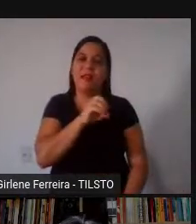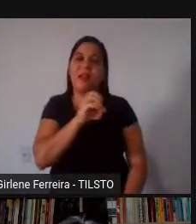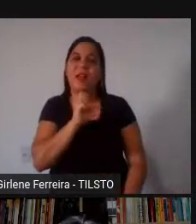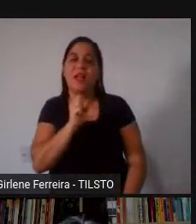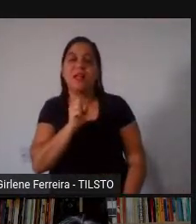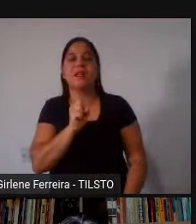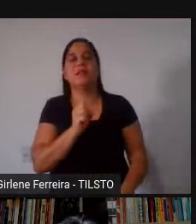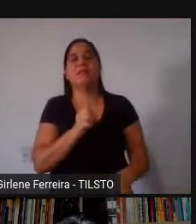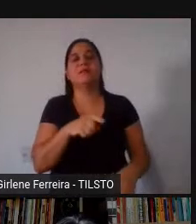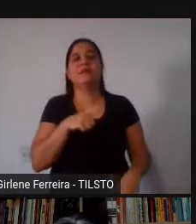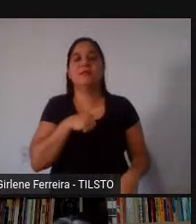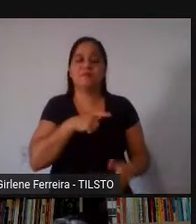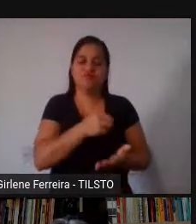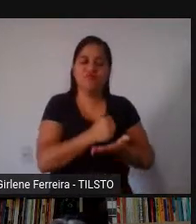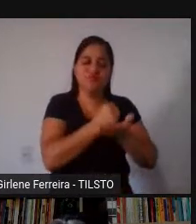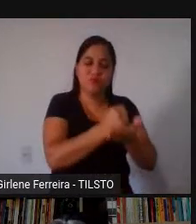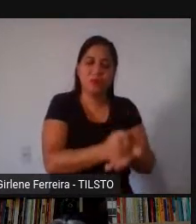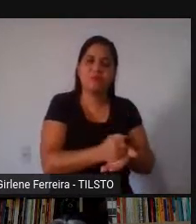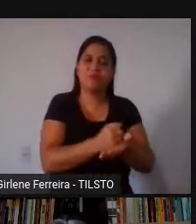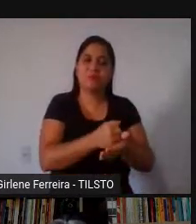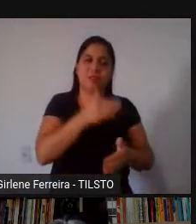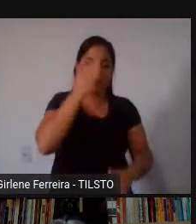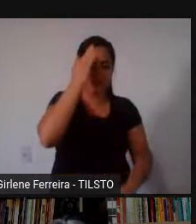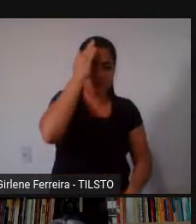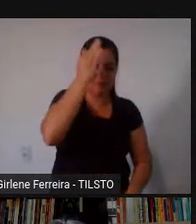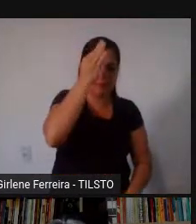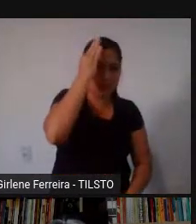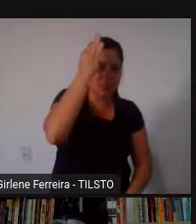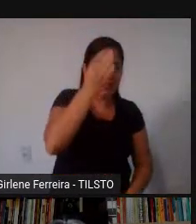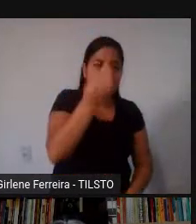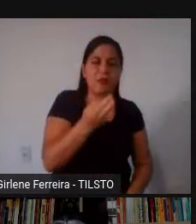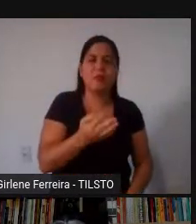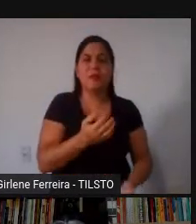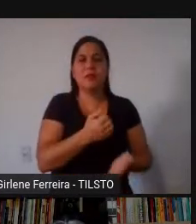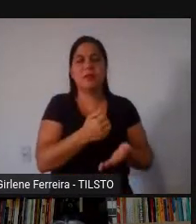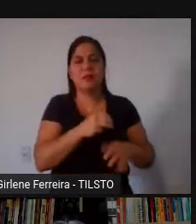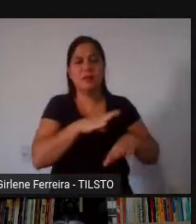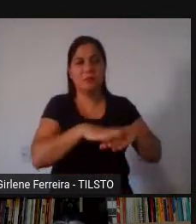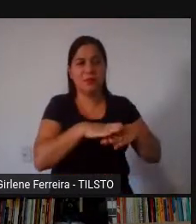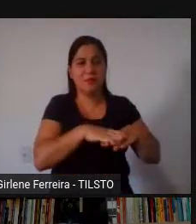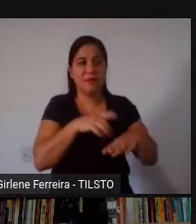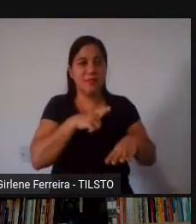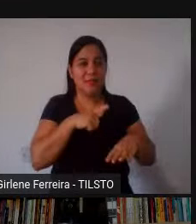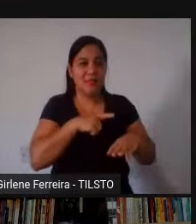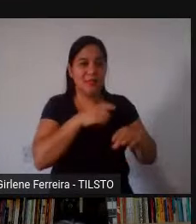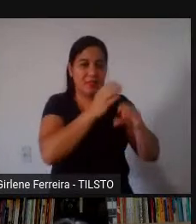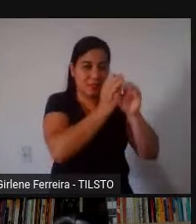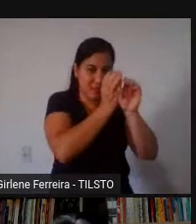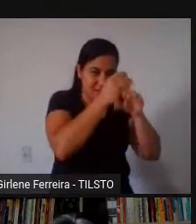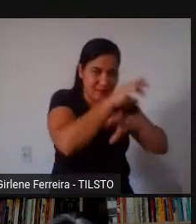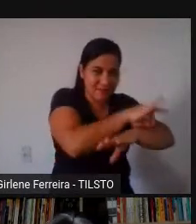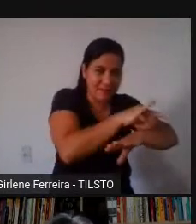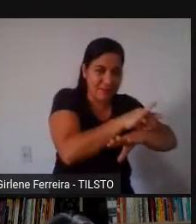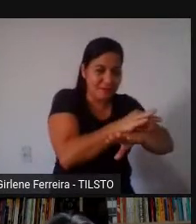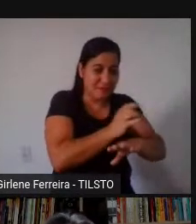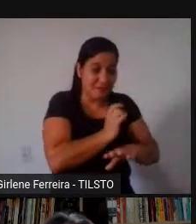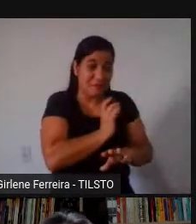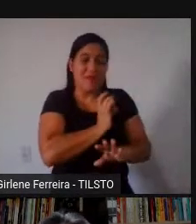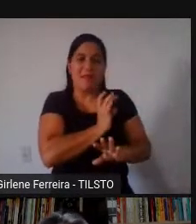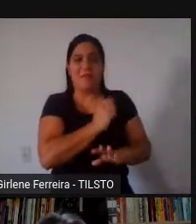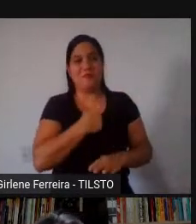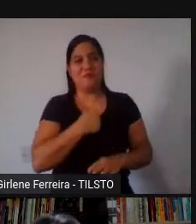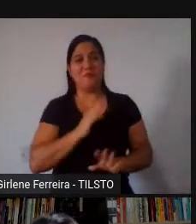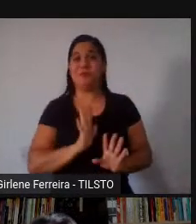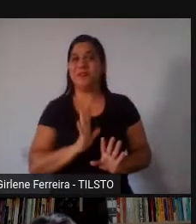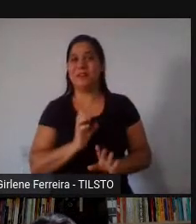teórica de matemática muito forte, que muitos engenheiros têm medo, né? E, felizmente, graças ao PIB, eu não tenho medo de matemática.